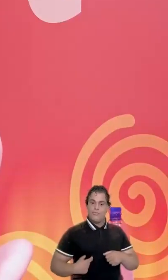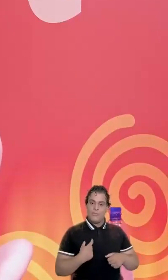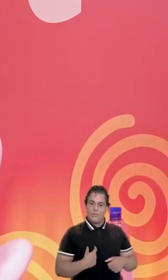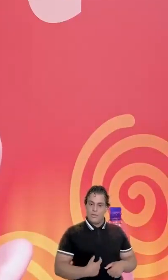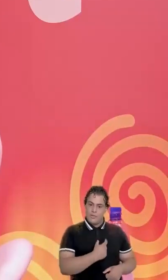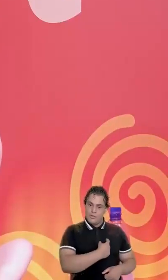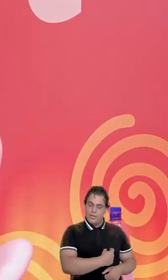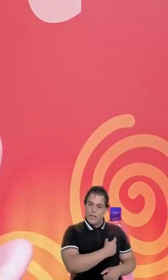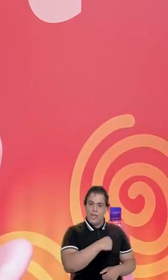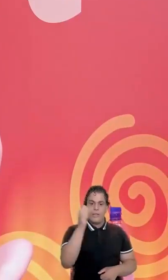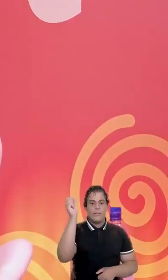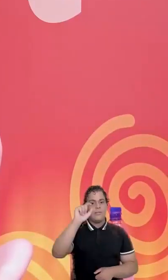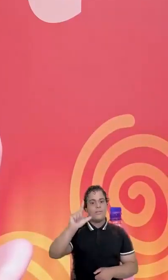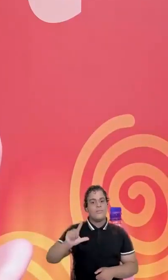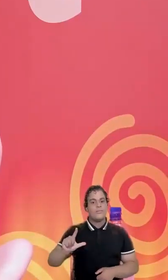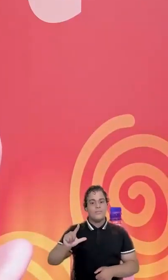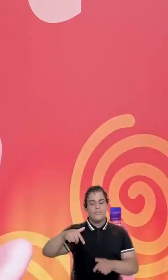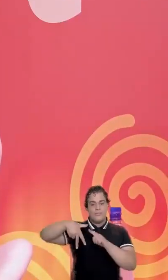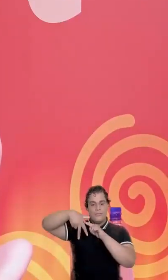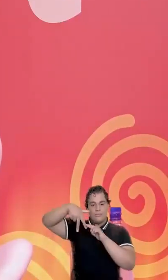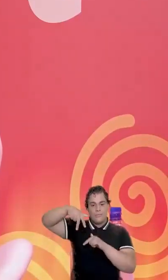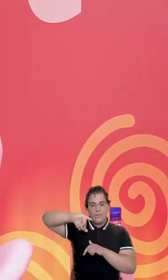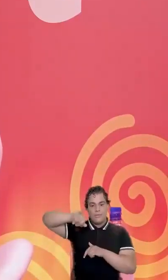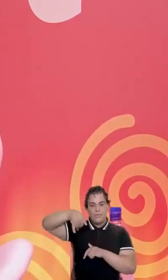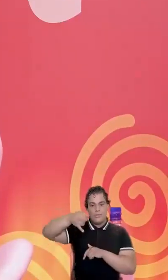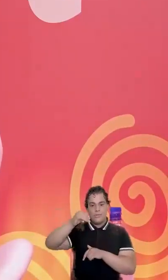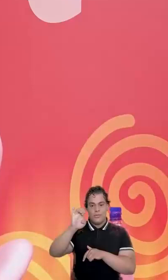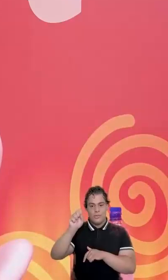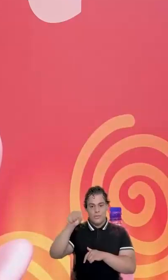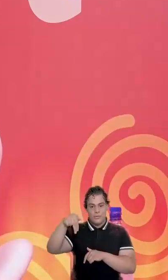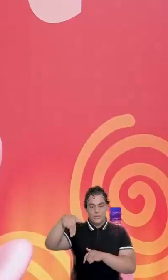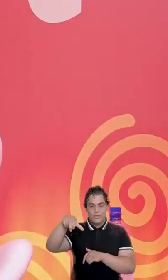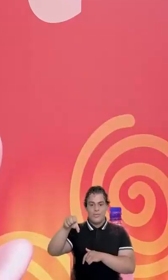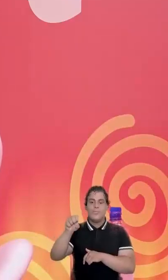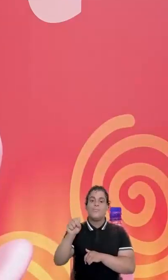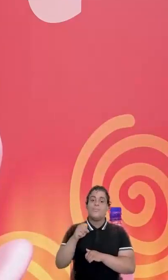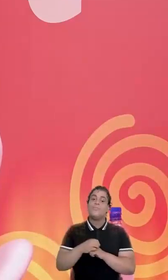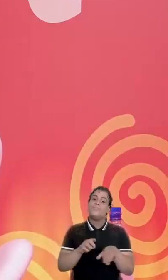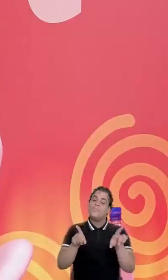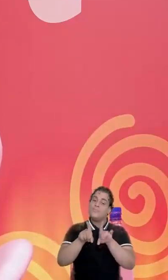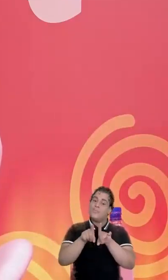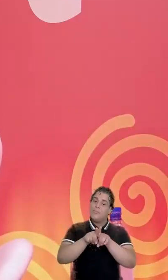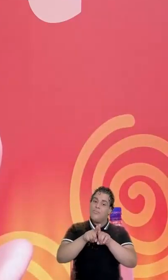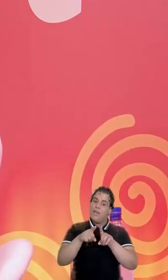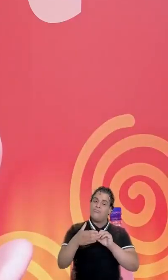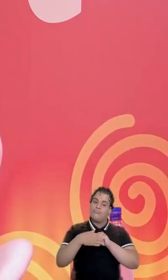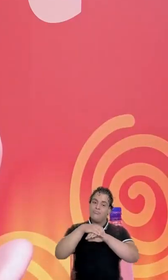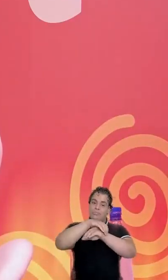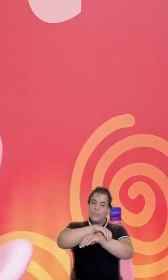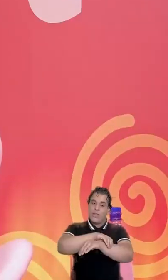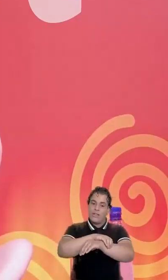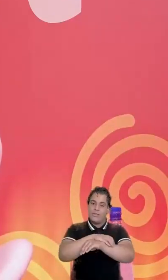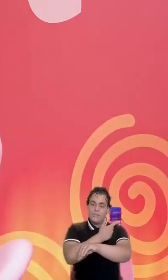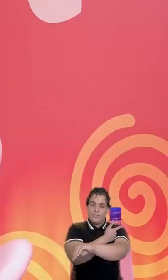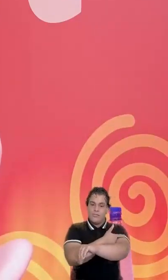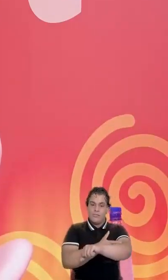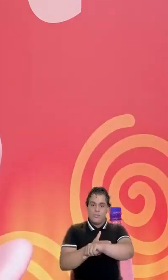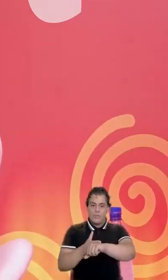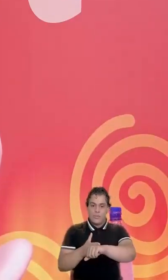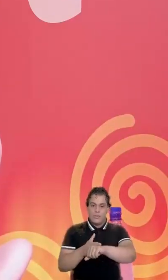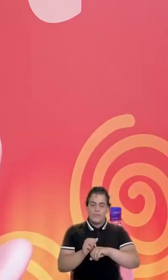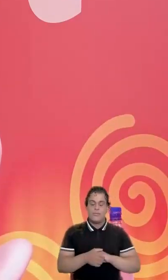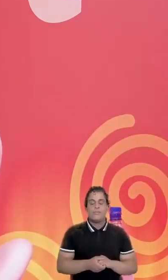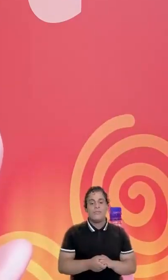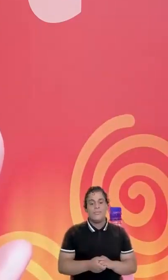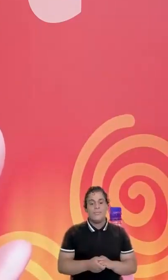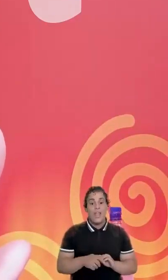com as logomarcas das marcas patrocinadoras do evento e no canto direito foi posicionada na parede uma televisão que passa ao vivo o